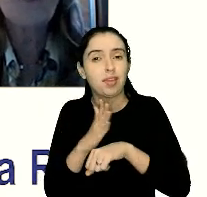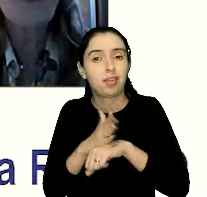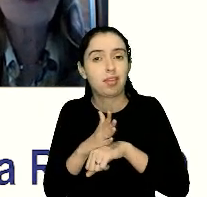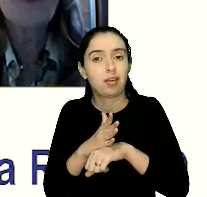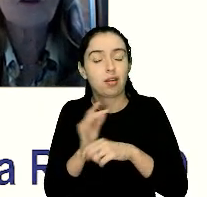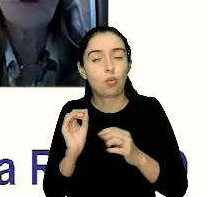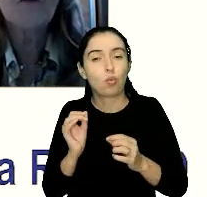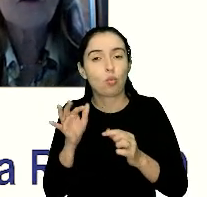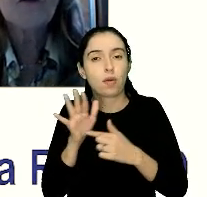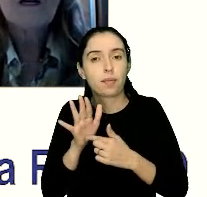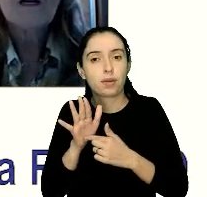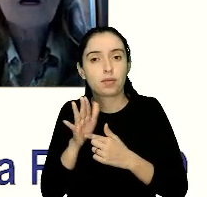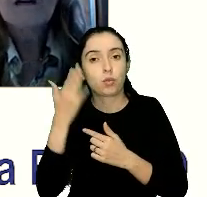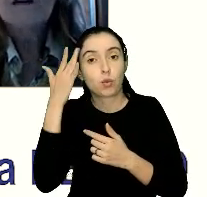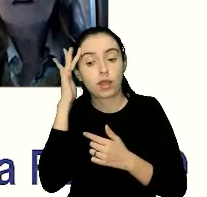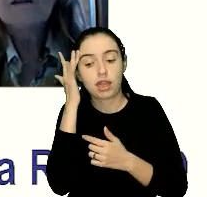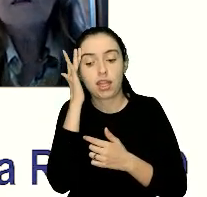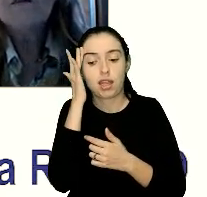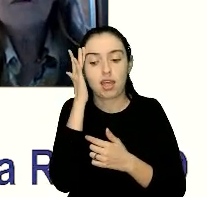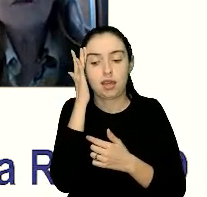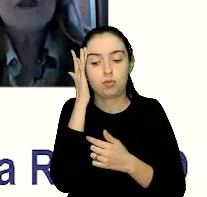não é, como saúde emocional,